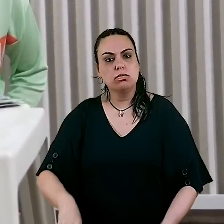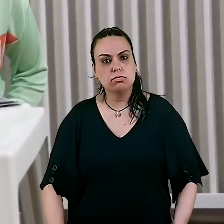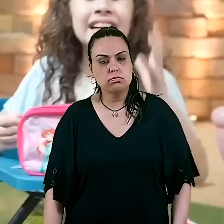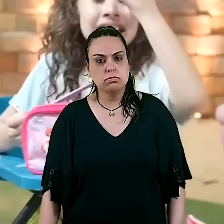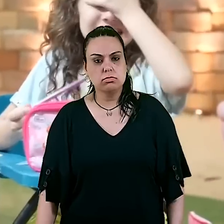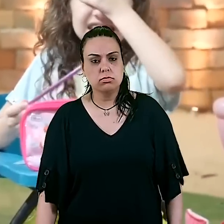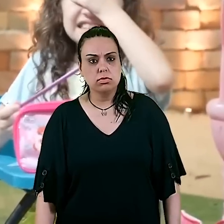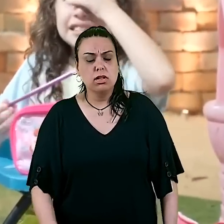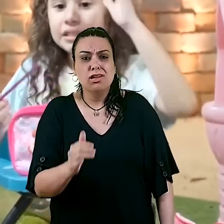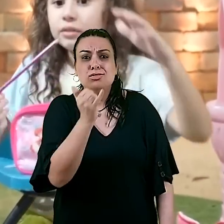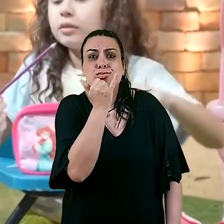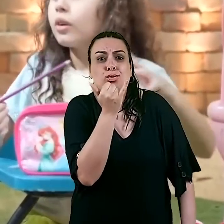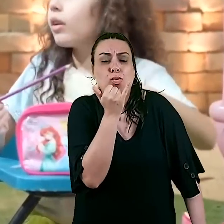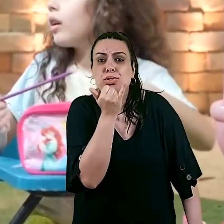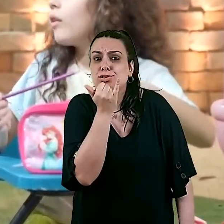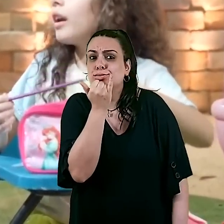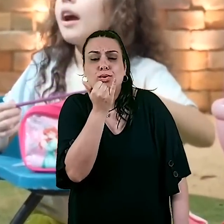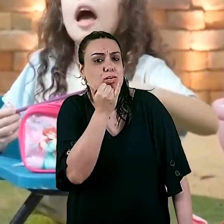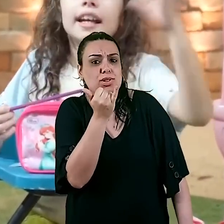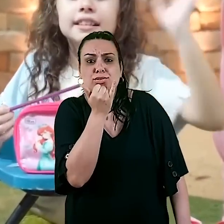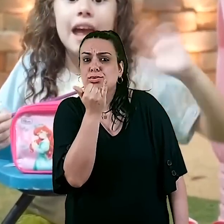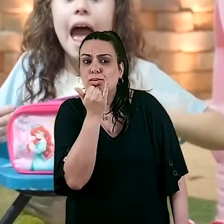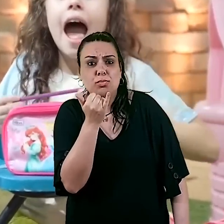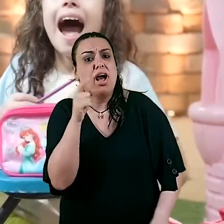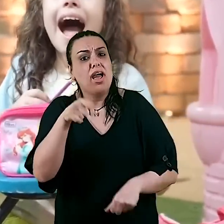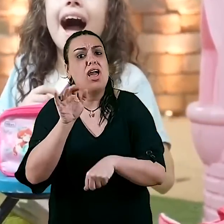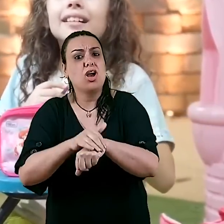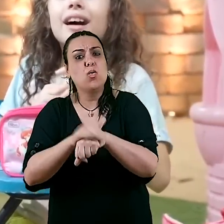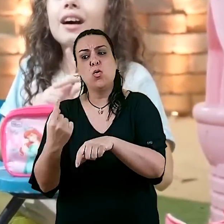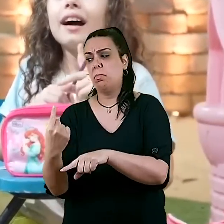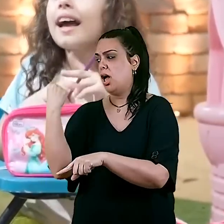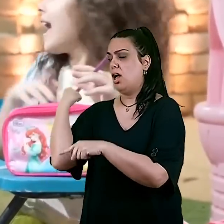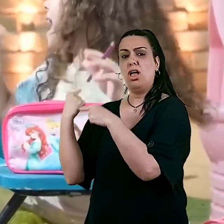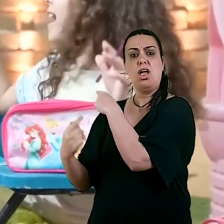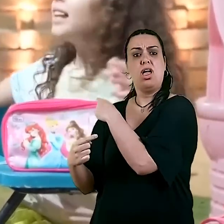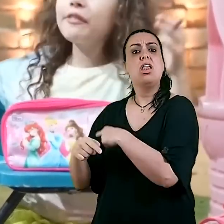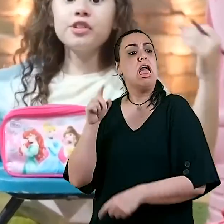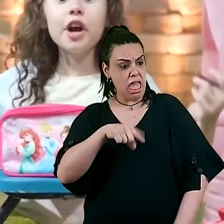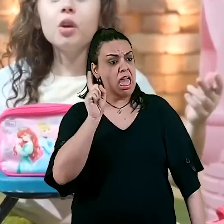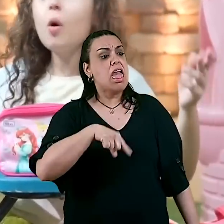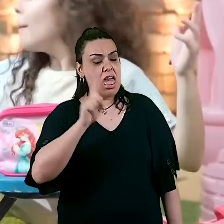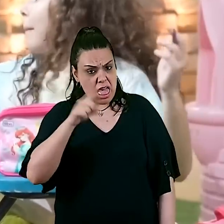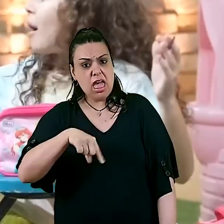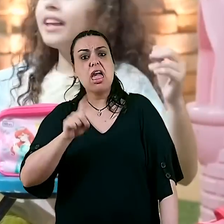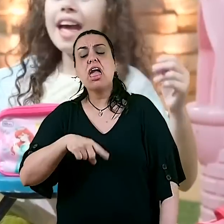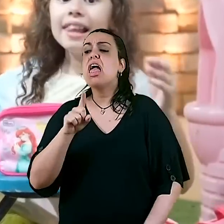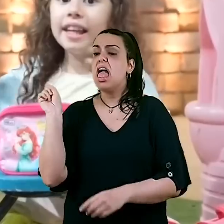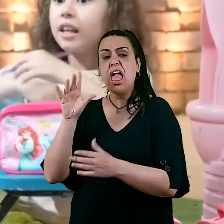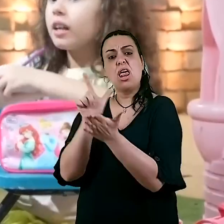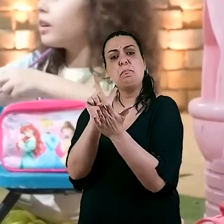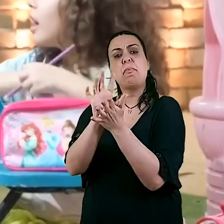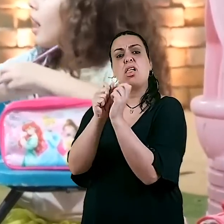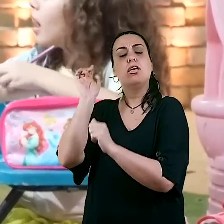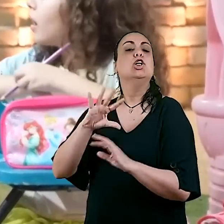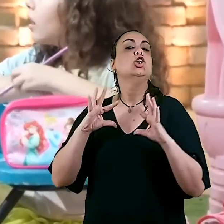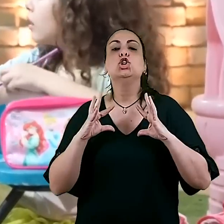castigo. Desculpa, desculpa, professora. Desculpa. Foi a aluna lá de trás. É, ela tava jogando que? Ele.